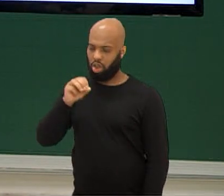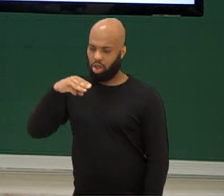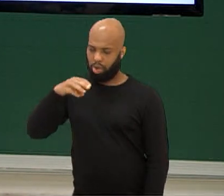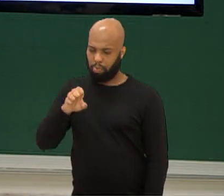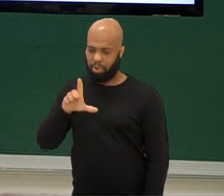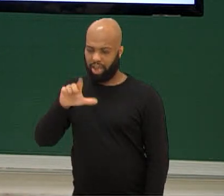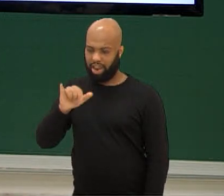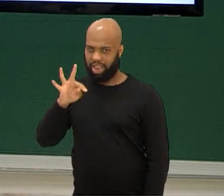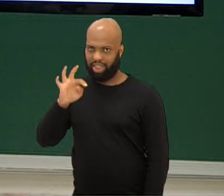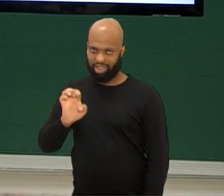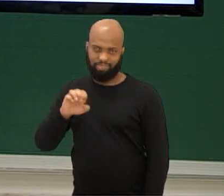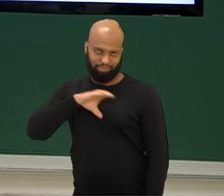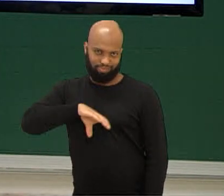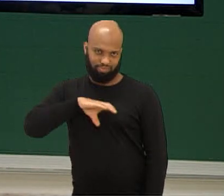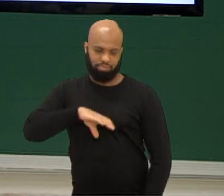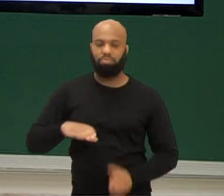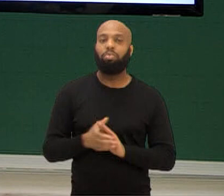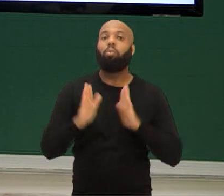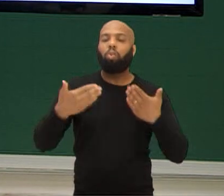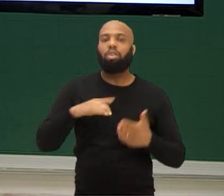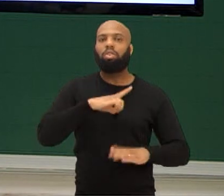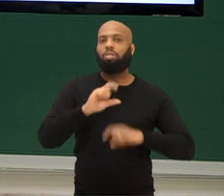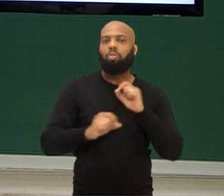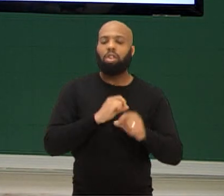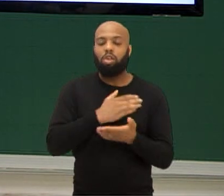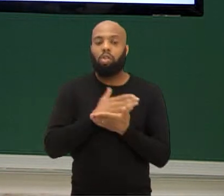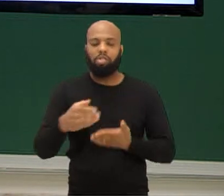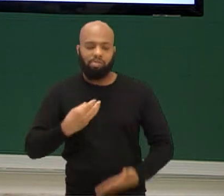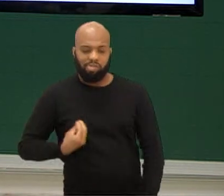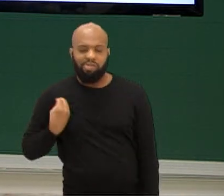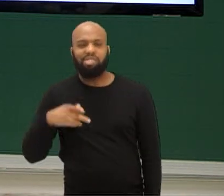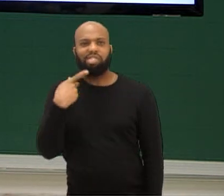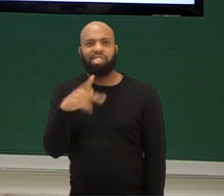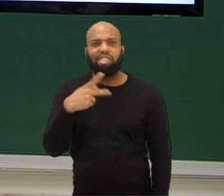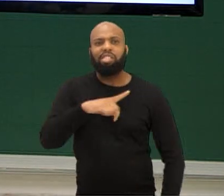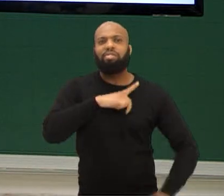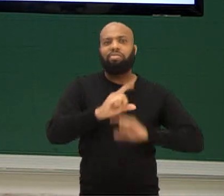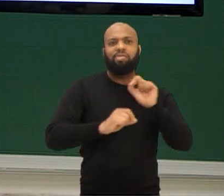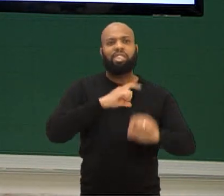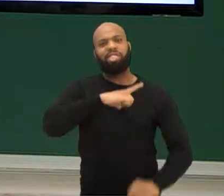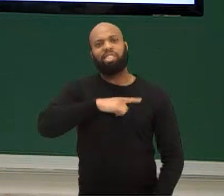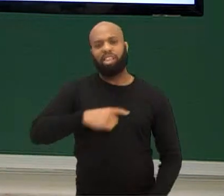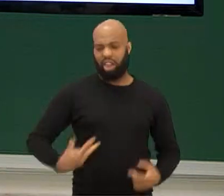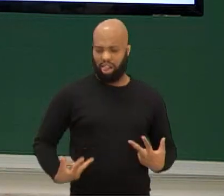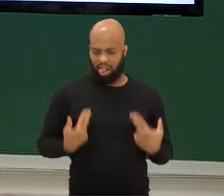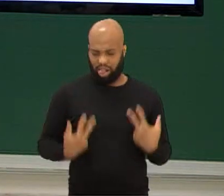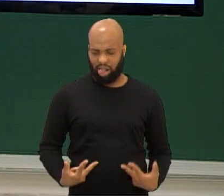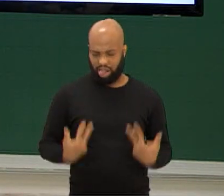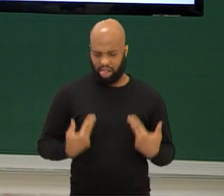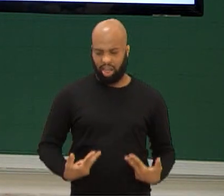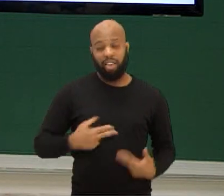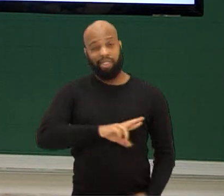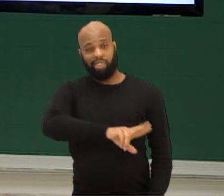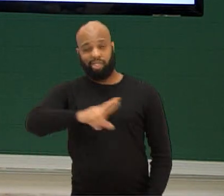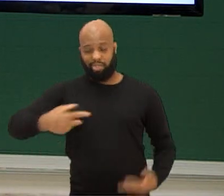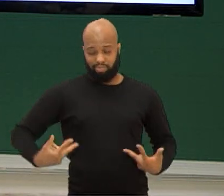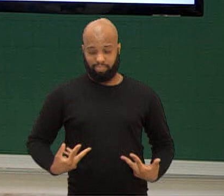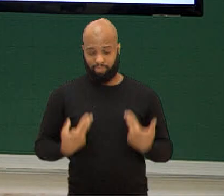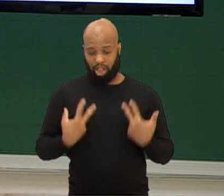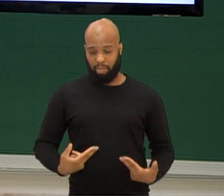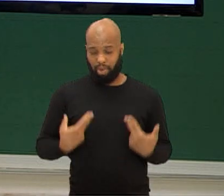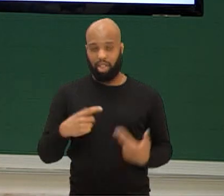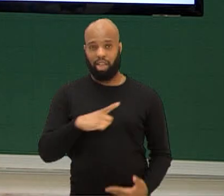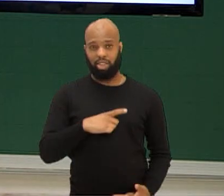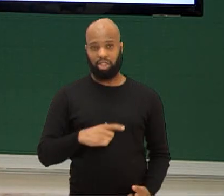como ela começou, a vida dela começou com várias operações durante a vida dela, várias cirurgias, várias